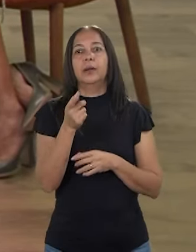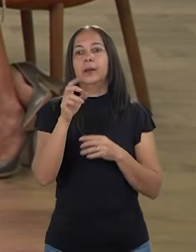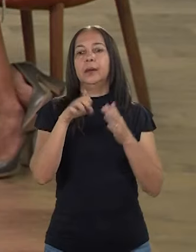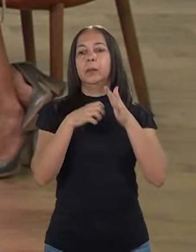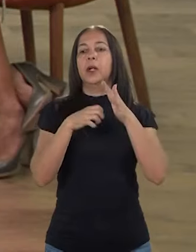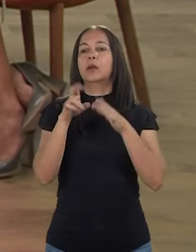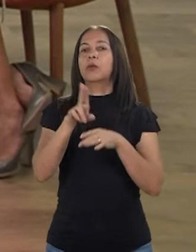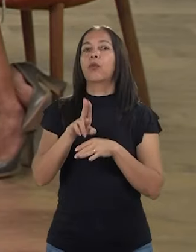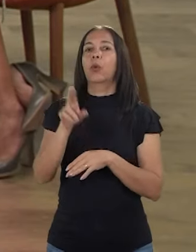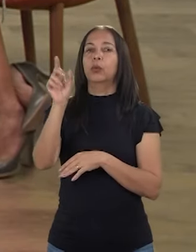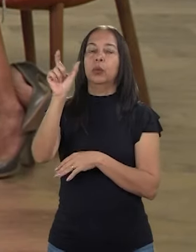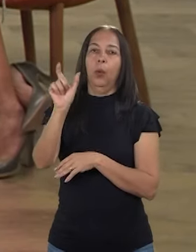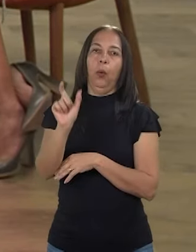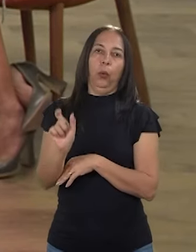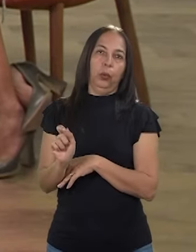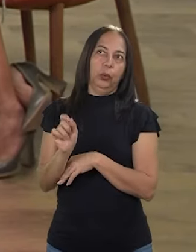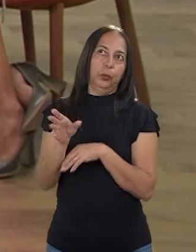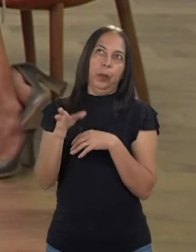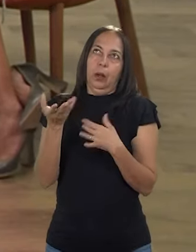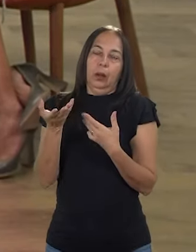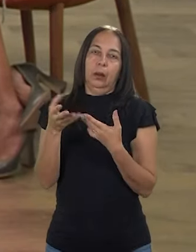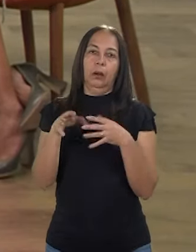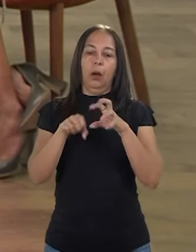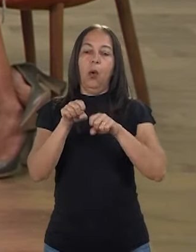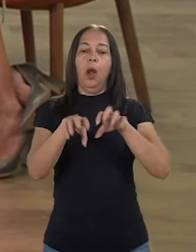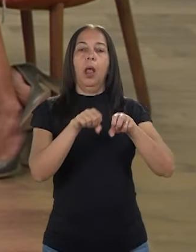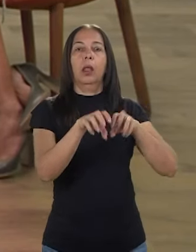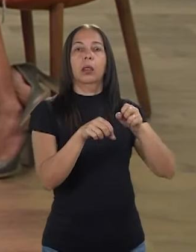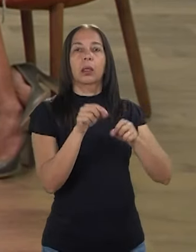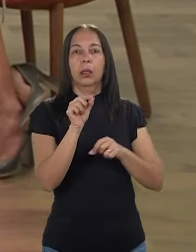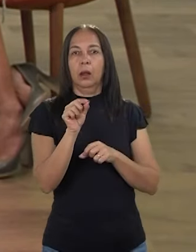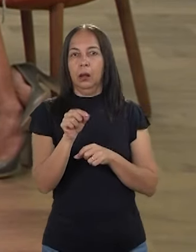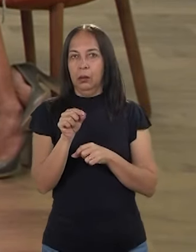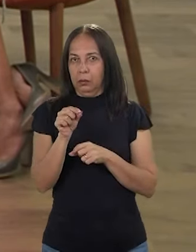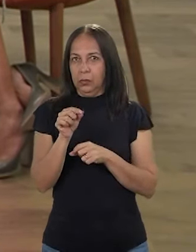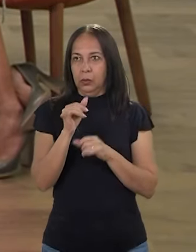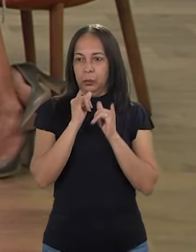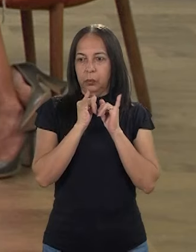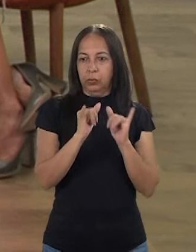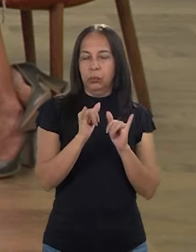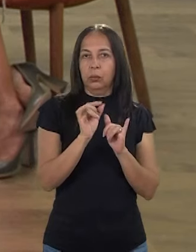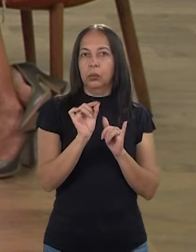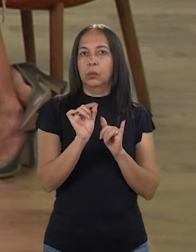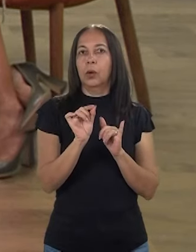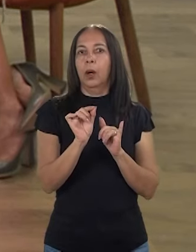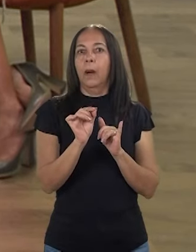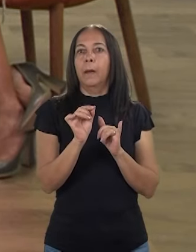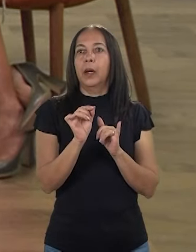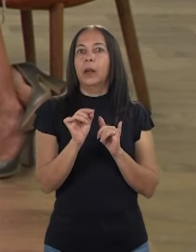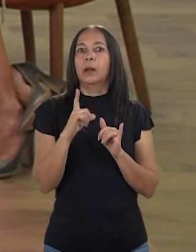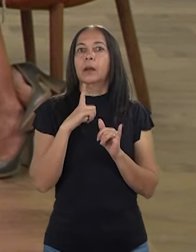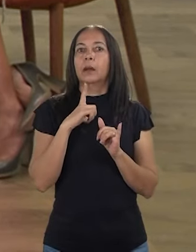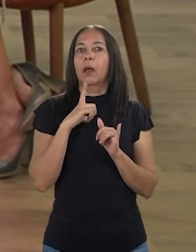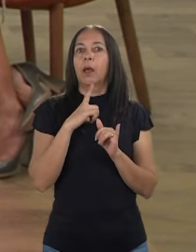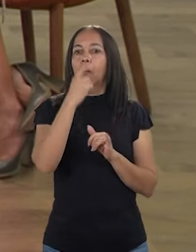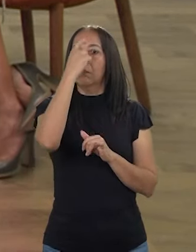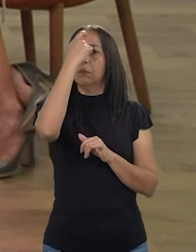utilizar um algoritmo para ah sei lá coletar dados e fazer com que o sistema funcione de uma forma